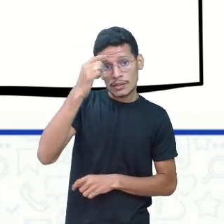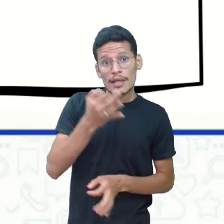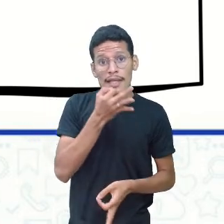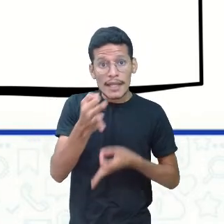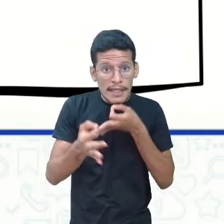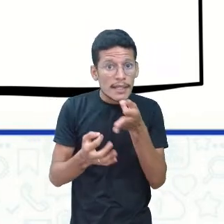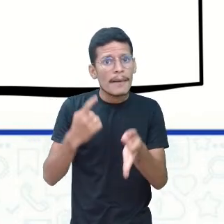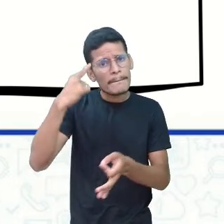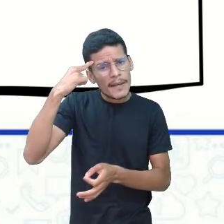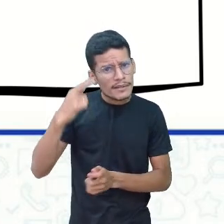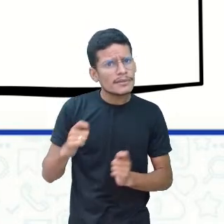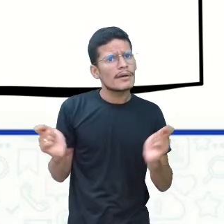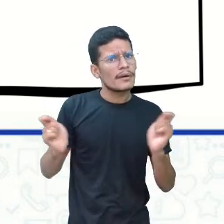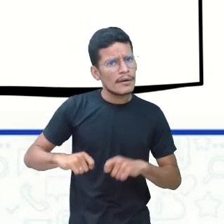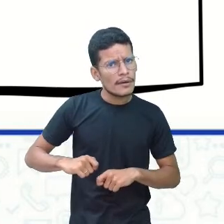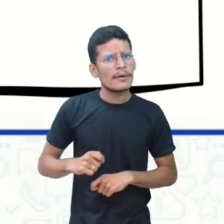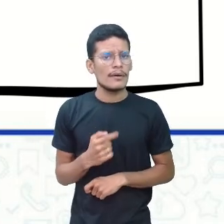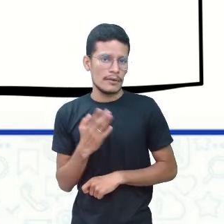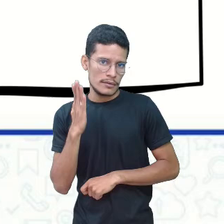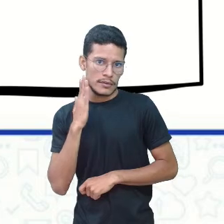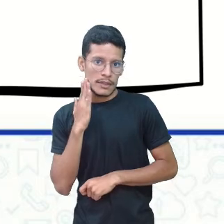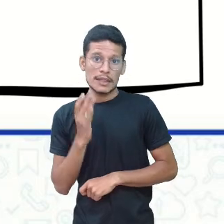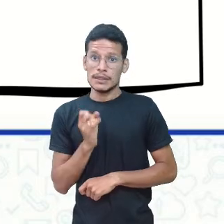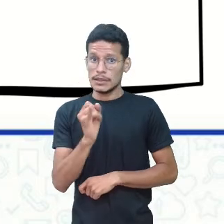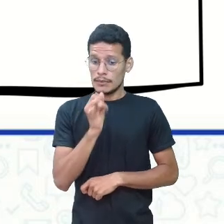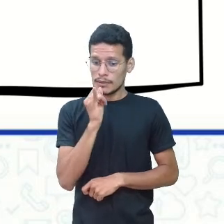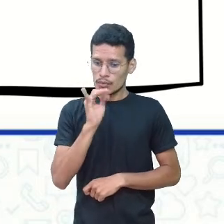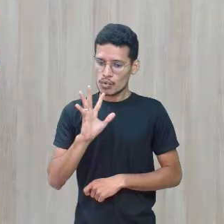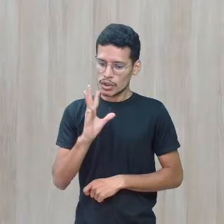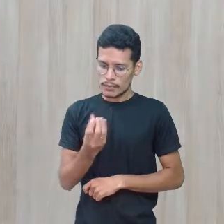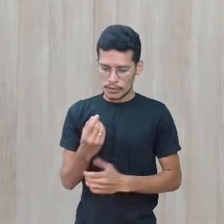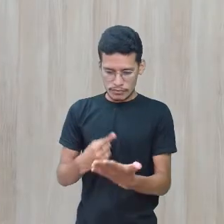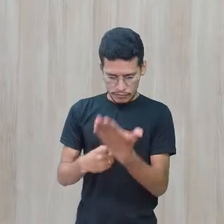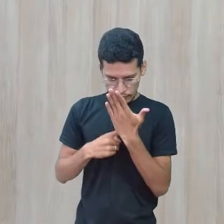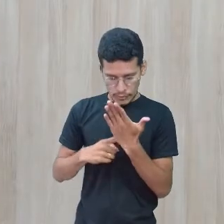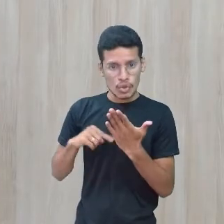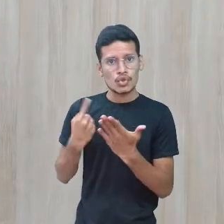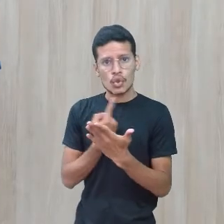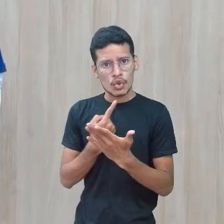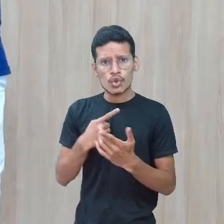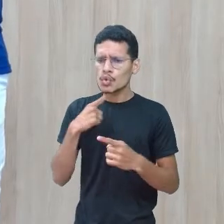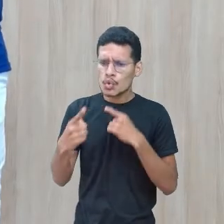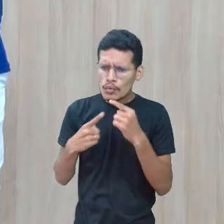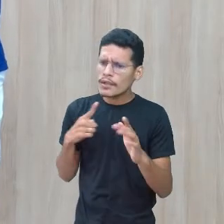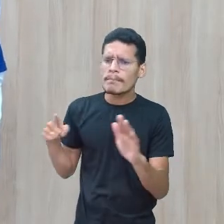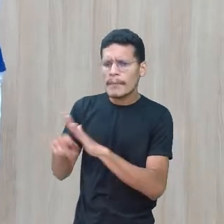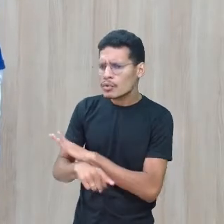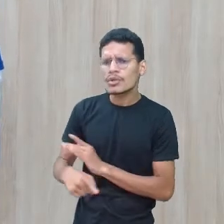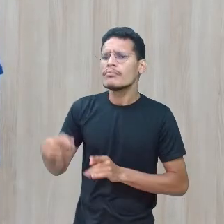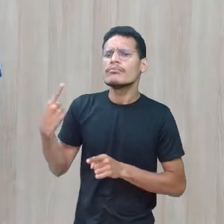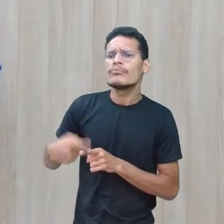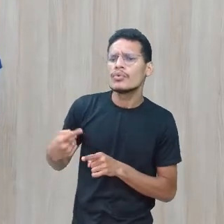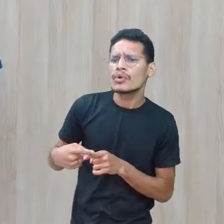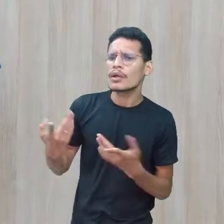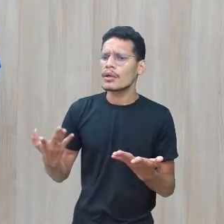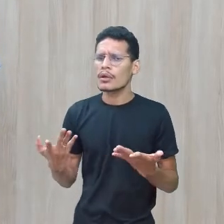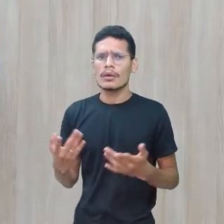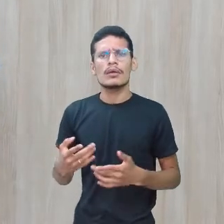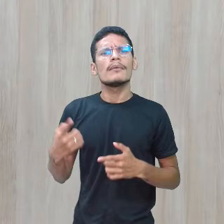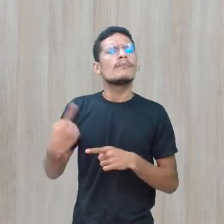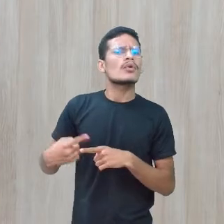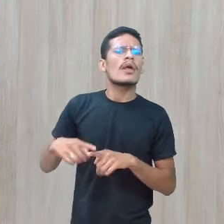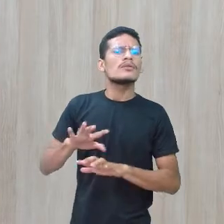tem que pensar. Então, quando um conhecimento é apresentado para você, você vai questionar por que aquela coisa é